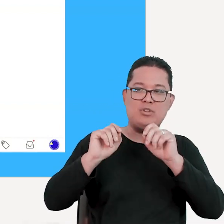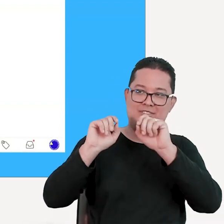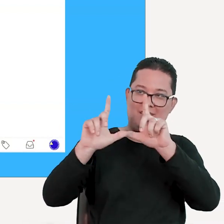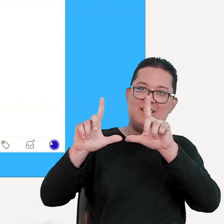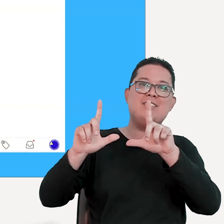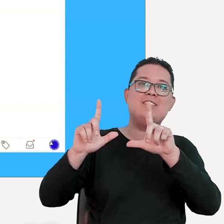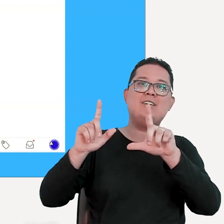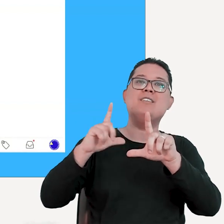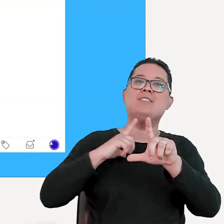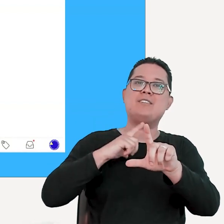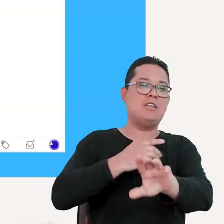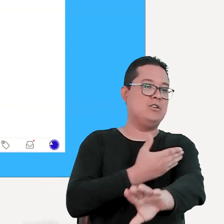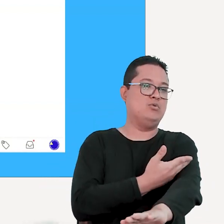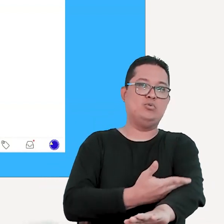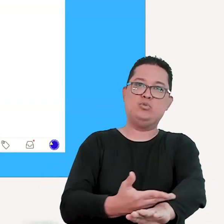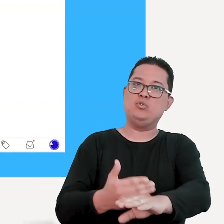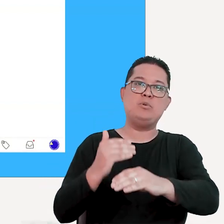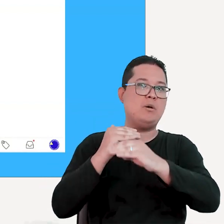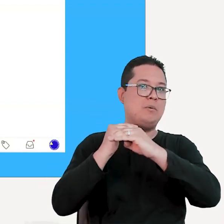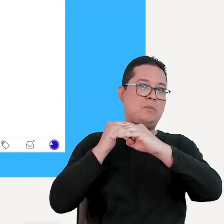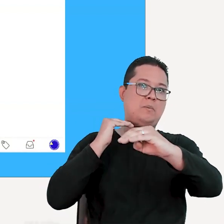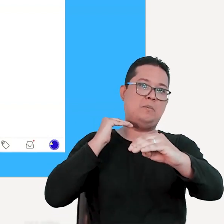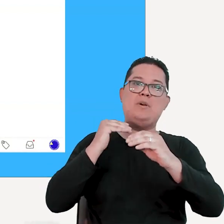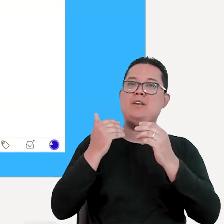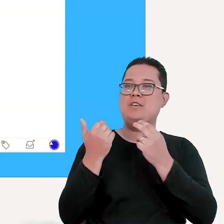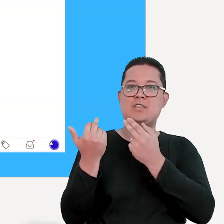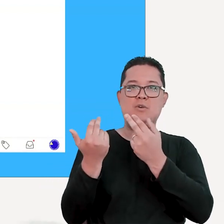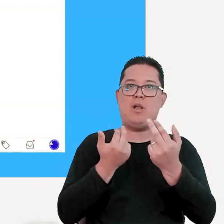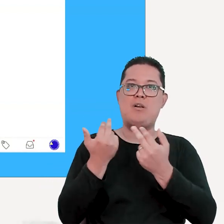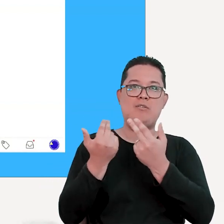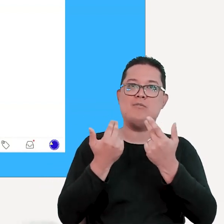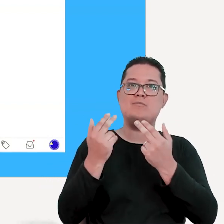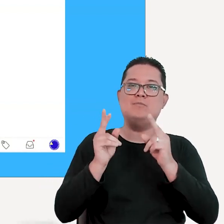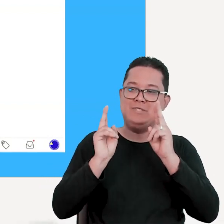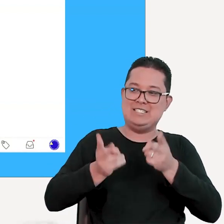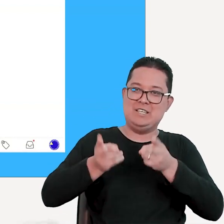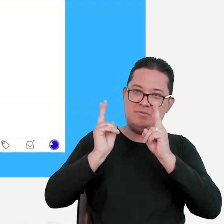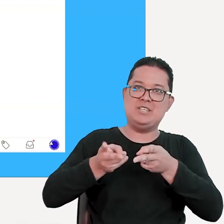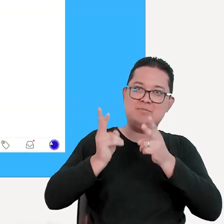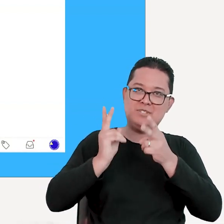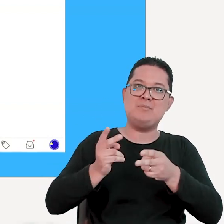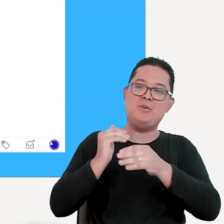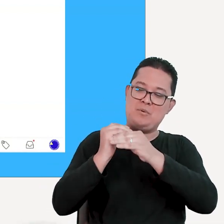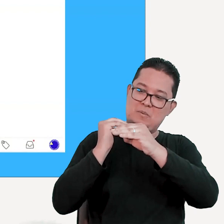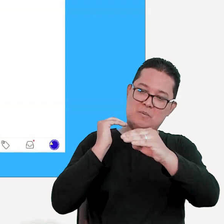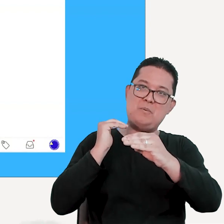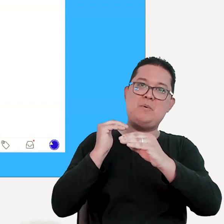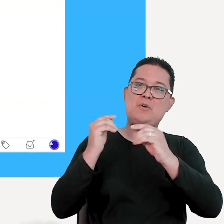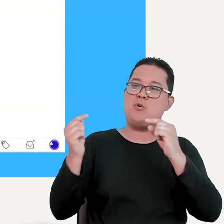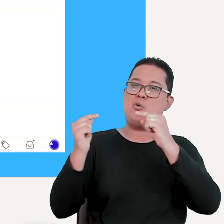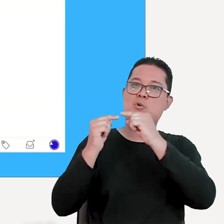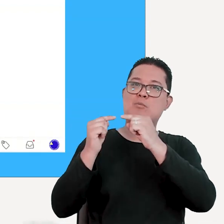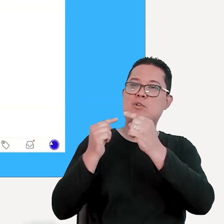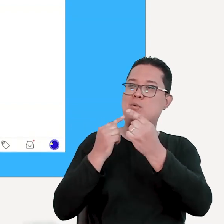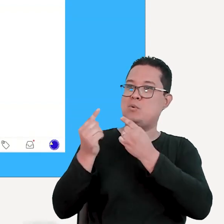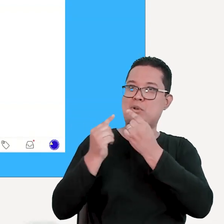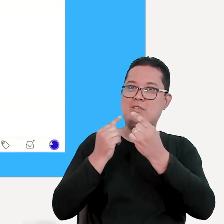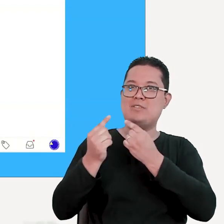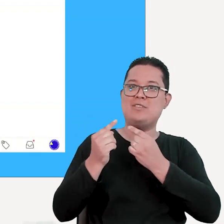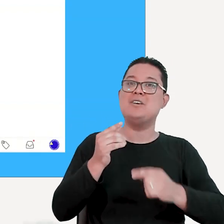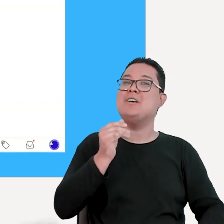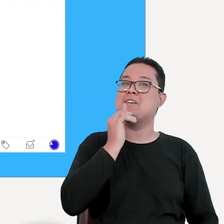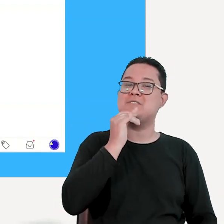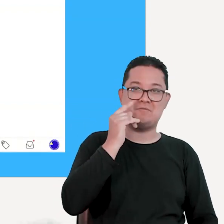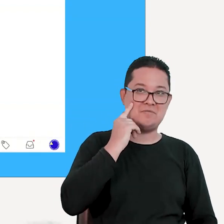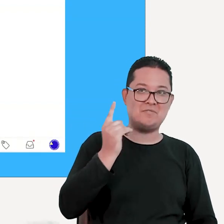as etapas, em todos os meios de comunicação, eles sempre usam o mesmo tom, a mesma voz. E aqui a gente tem um